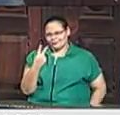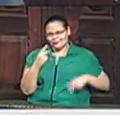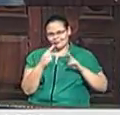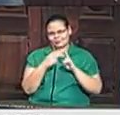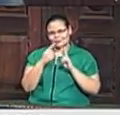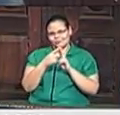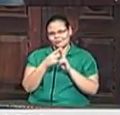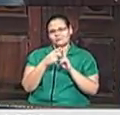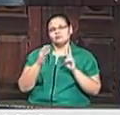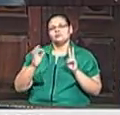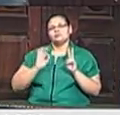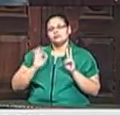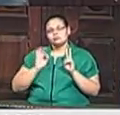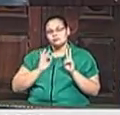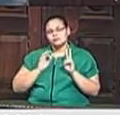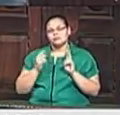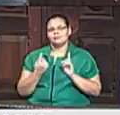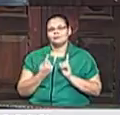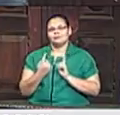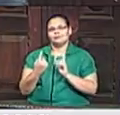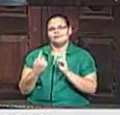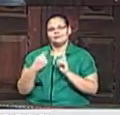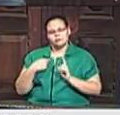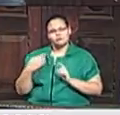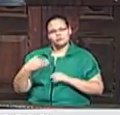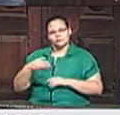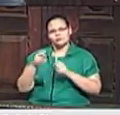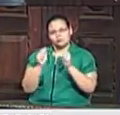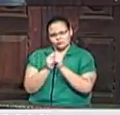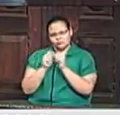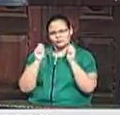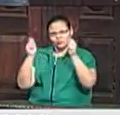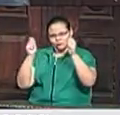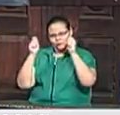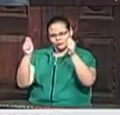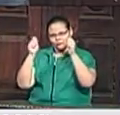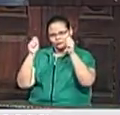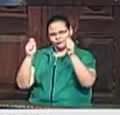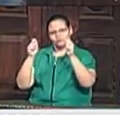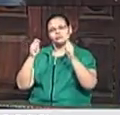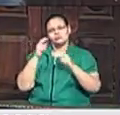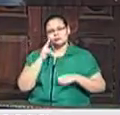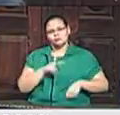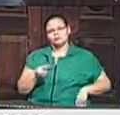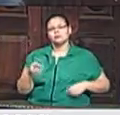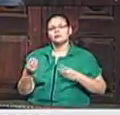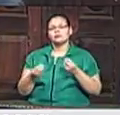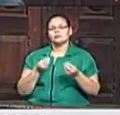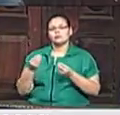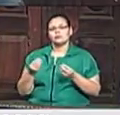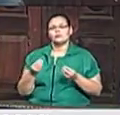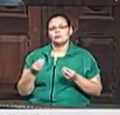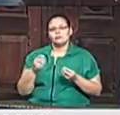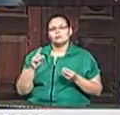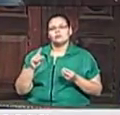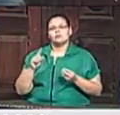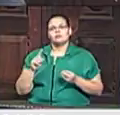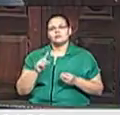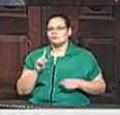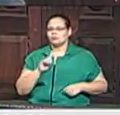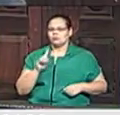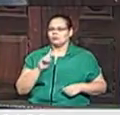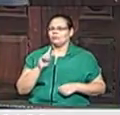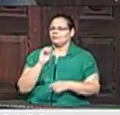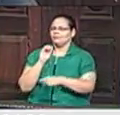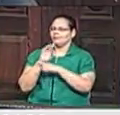policiais militares e que procuraram aderir à manifestação, que isso seja visto como um ato de disciplina, de